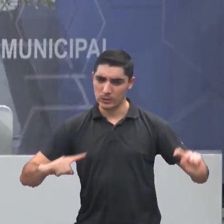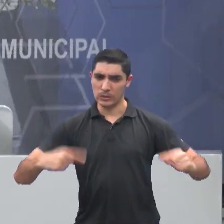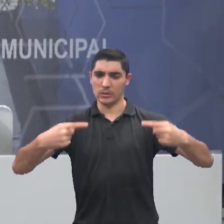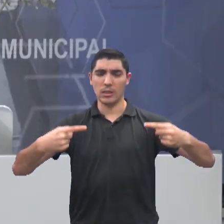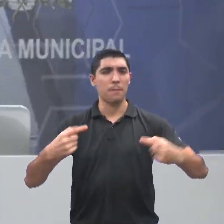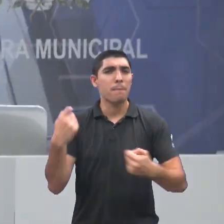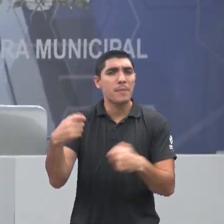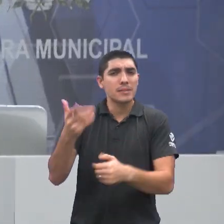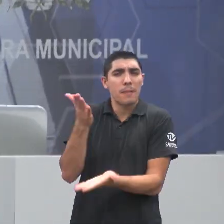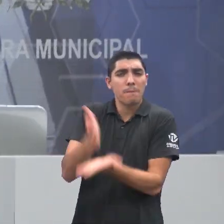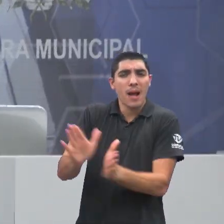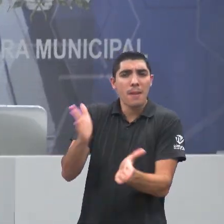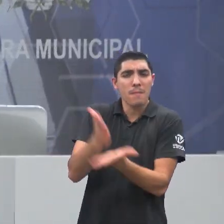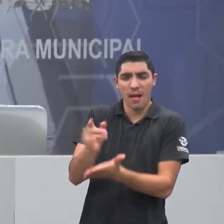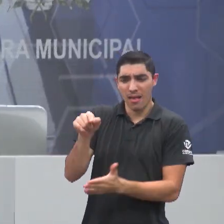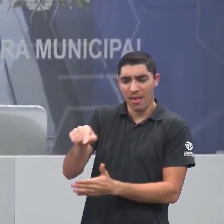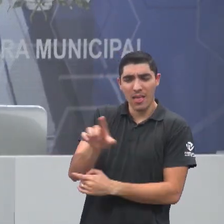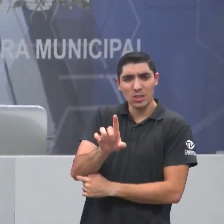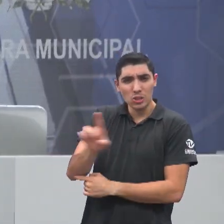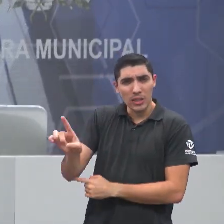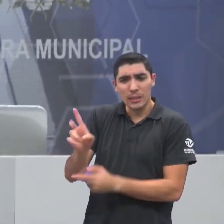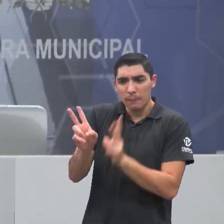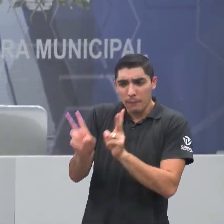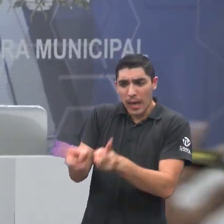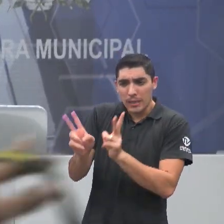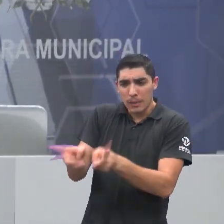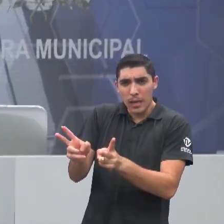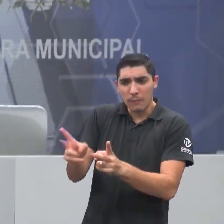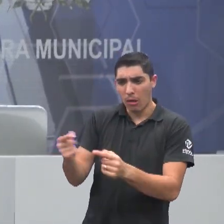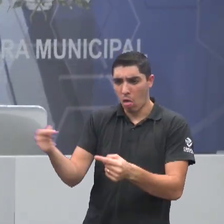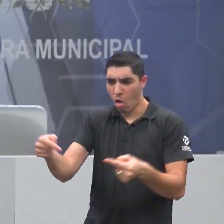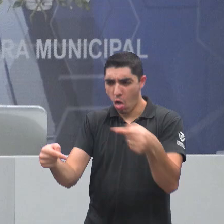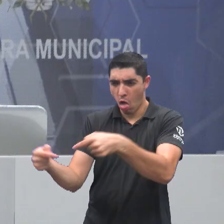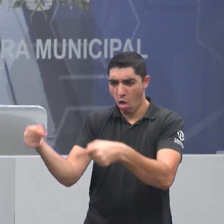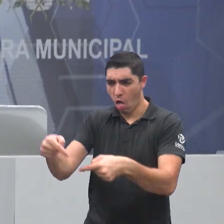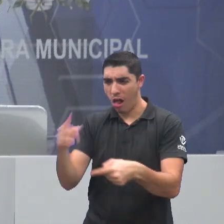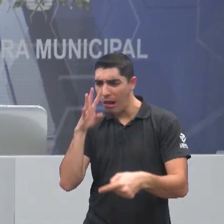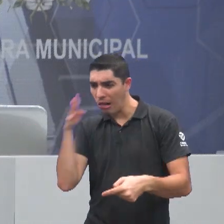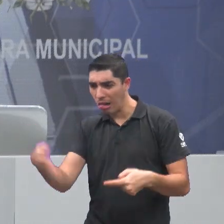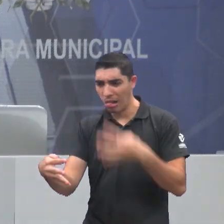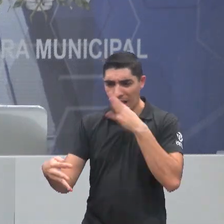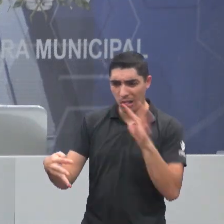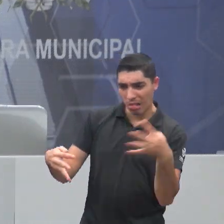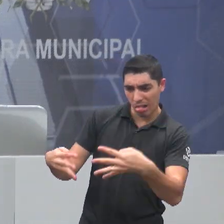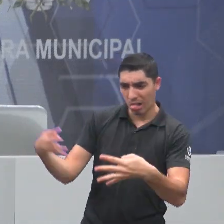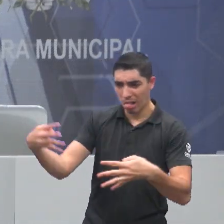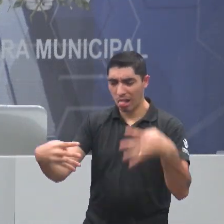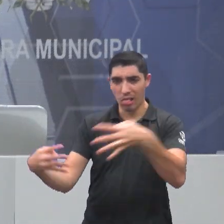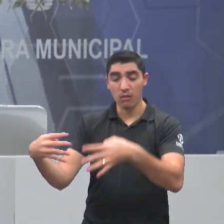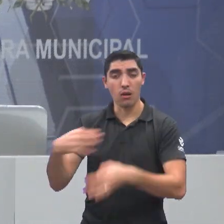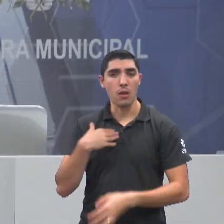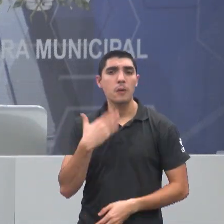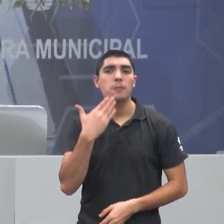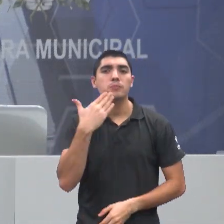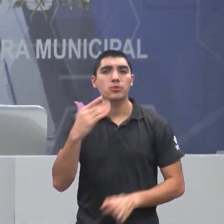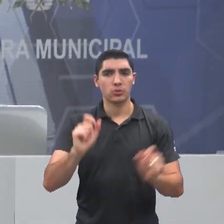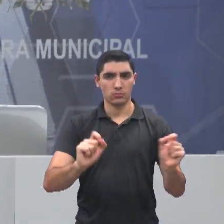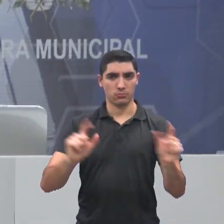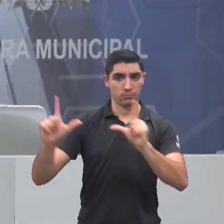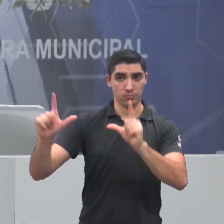direita a direita. Então, eu quero pedir que coloque aí a primeira tela, a próxima.